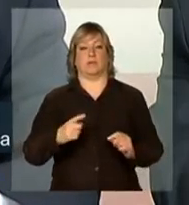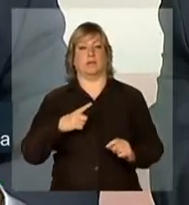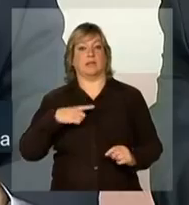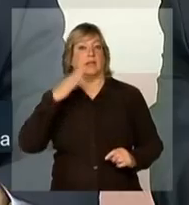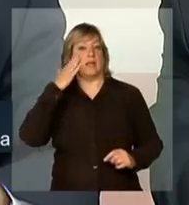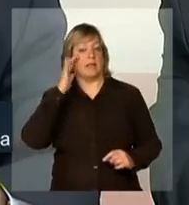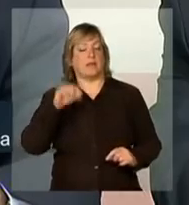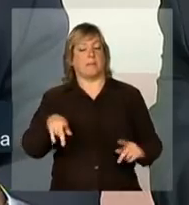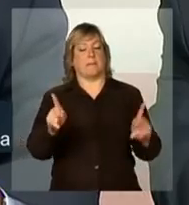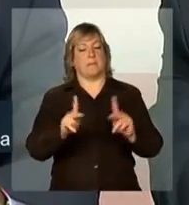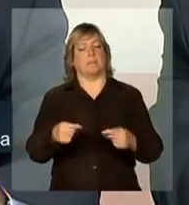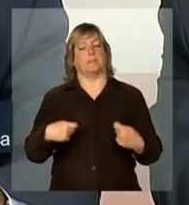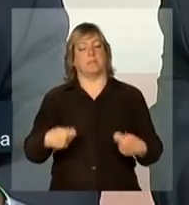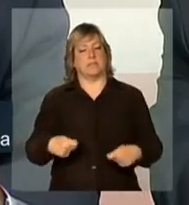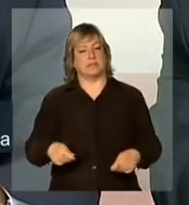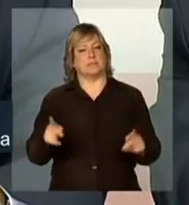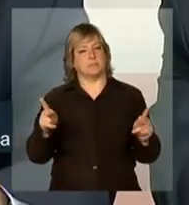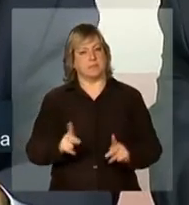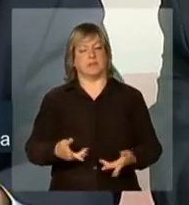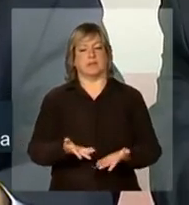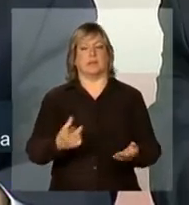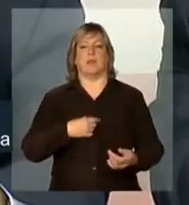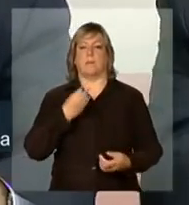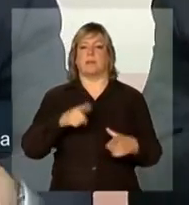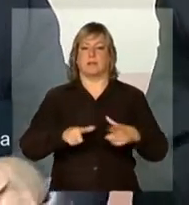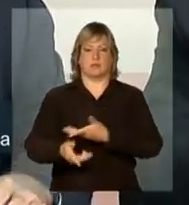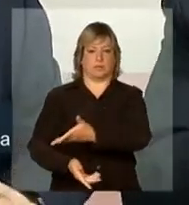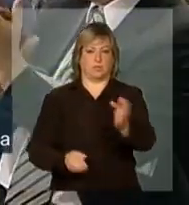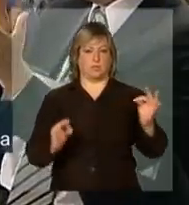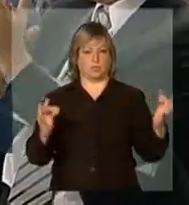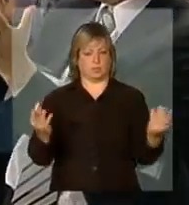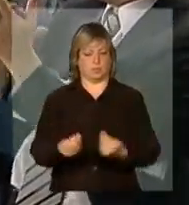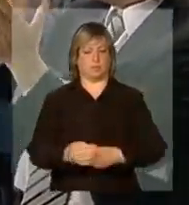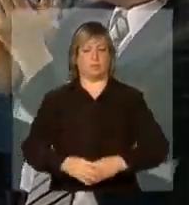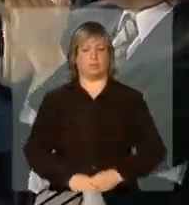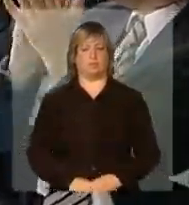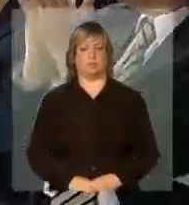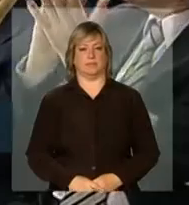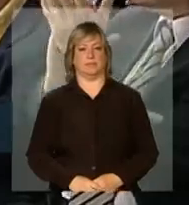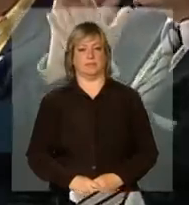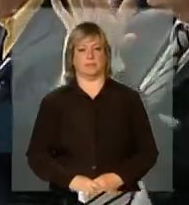consciência em paz. Muito obrigado e um ótimo trabalho a todos e obrigado a todos os participantes.